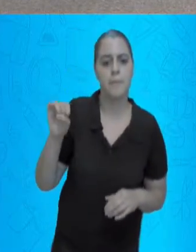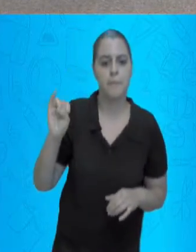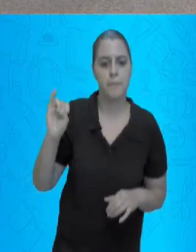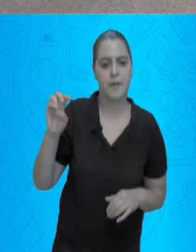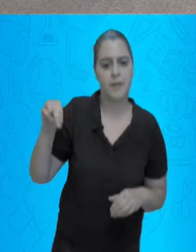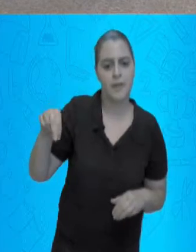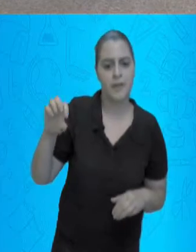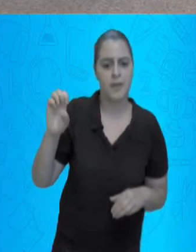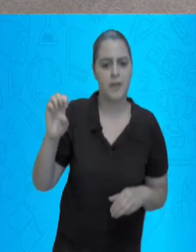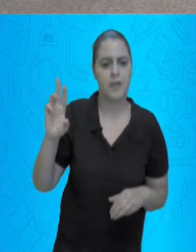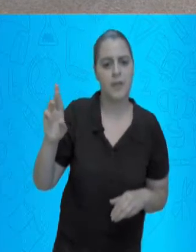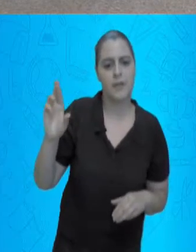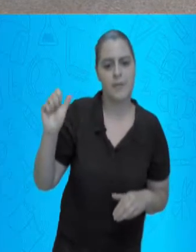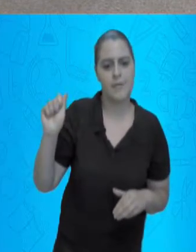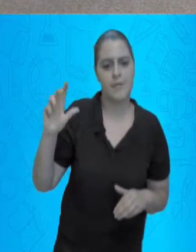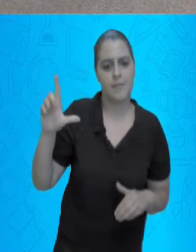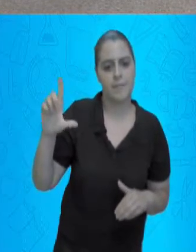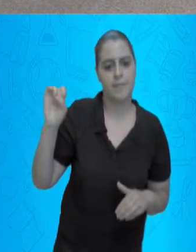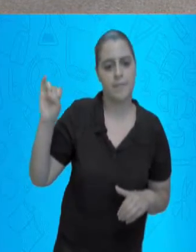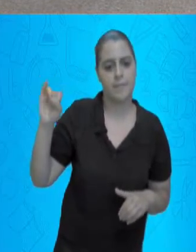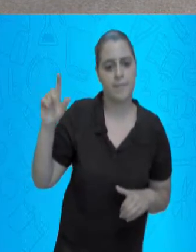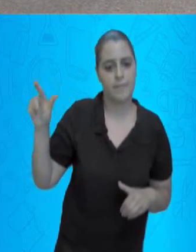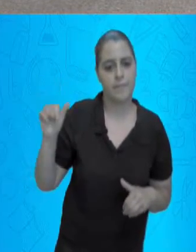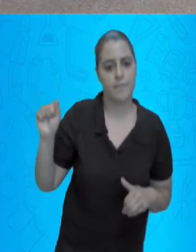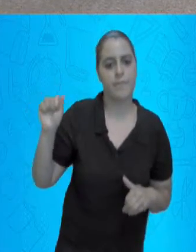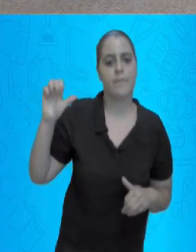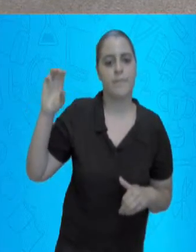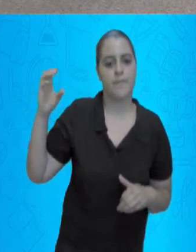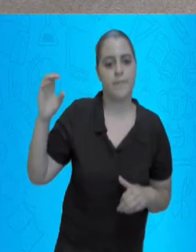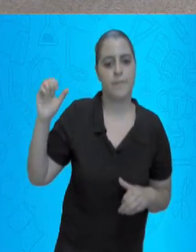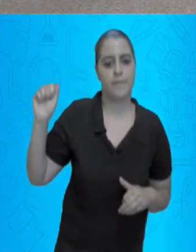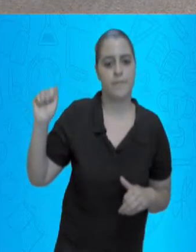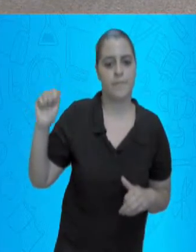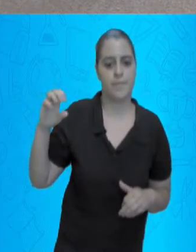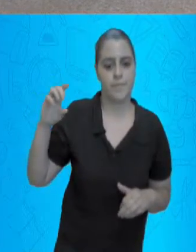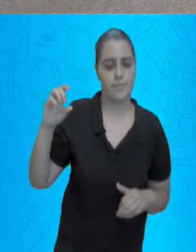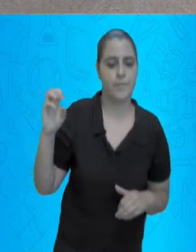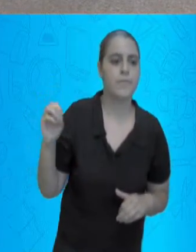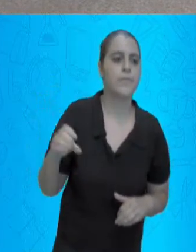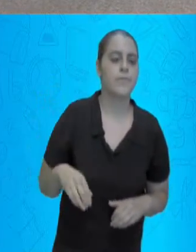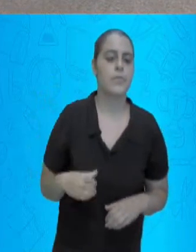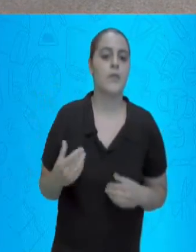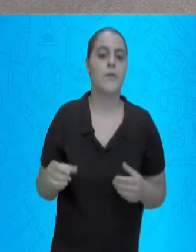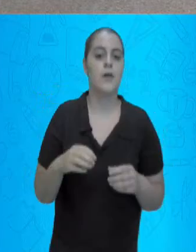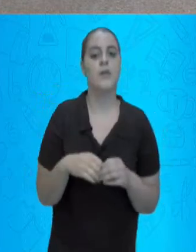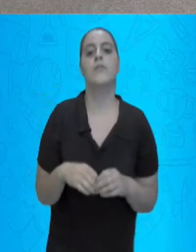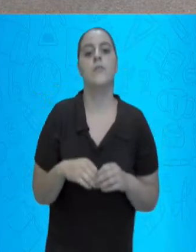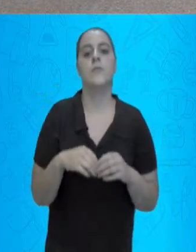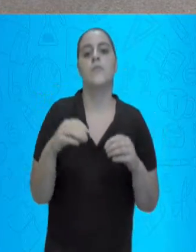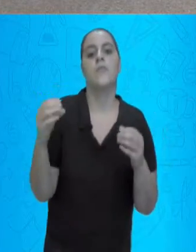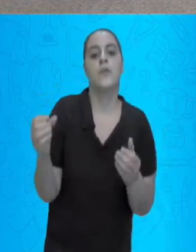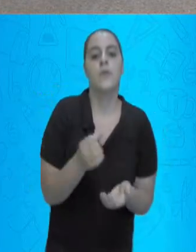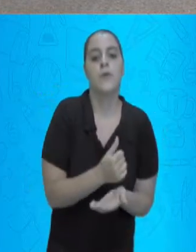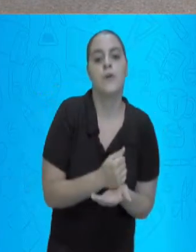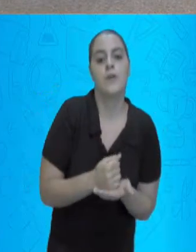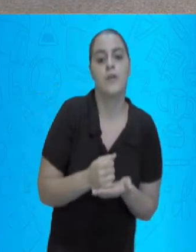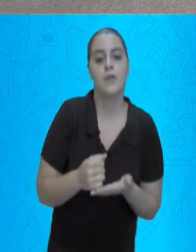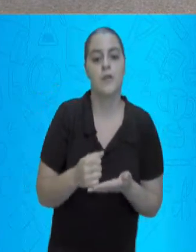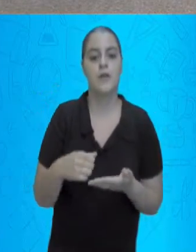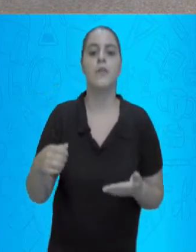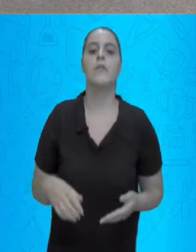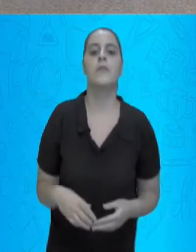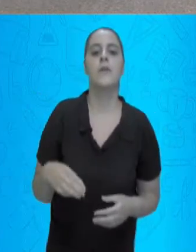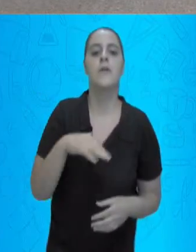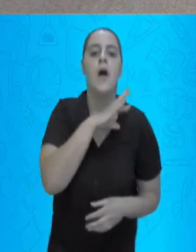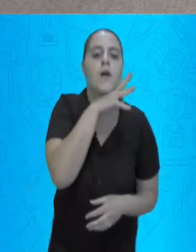mineralização, que vai acontecer. Parte orgânica do animal soterrado, ela vai